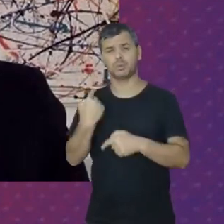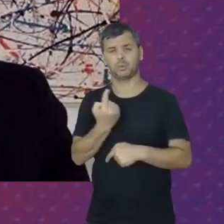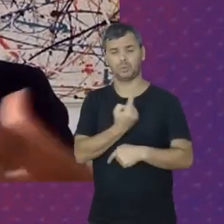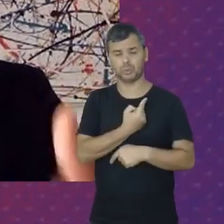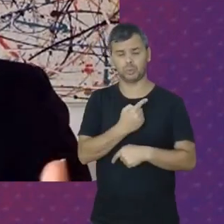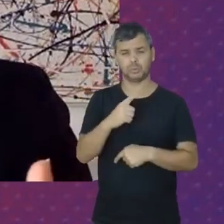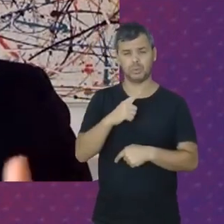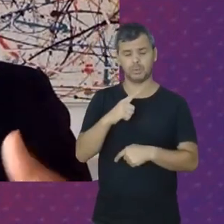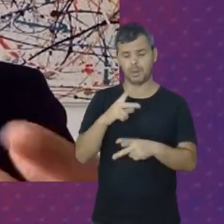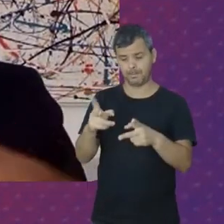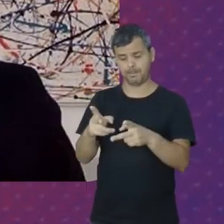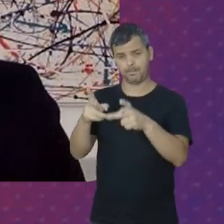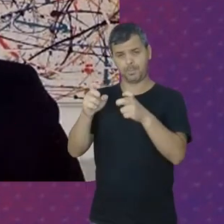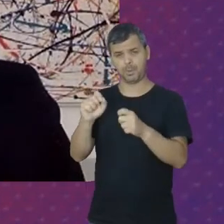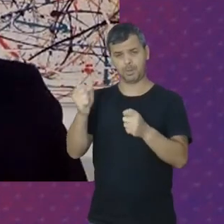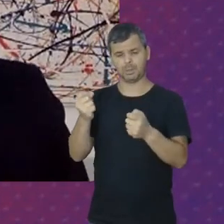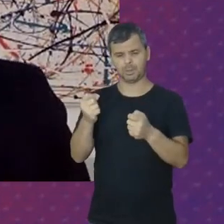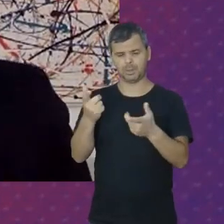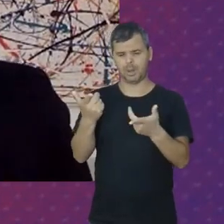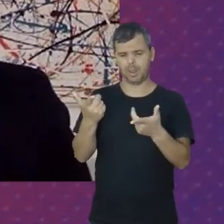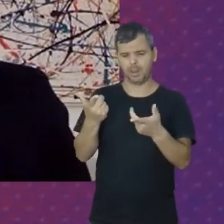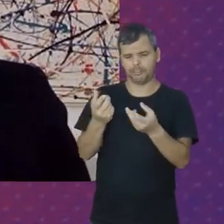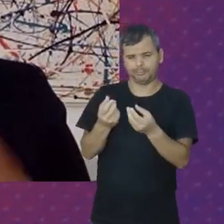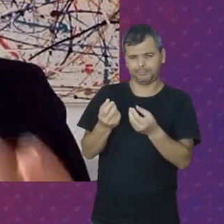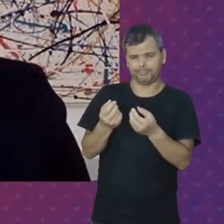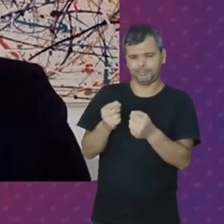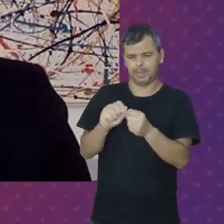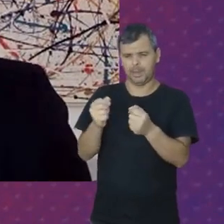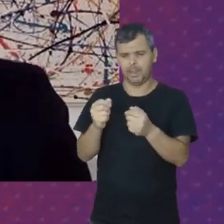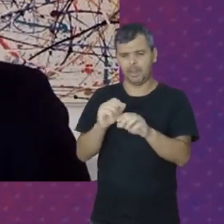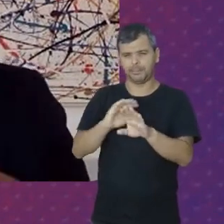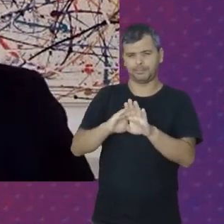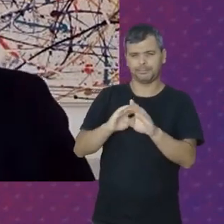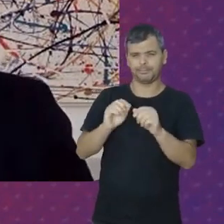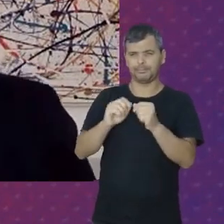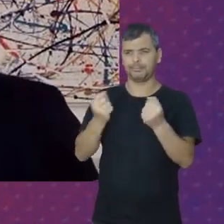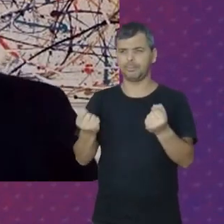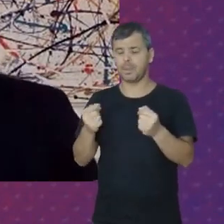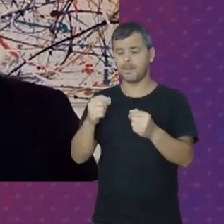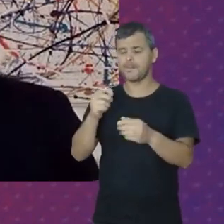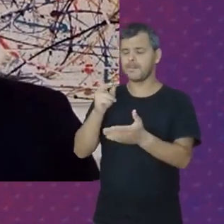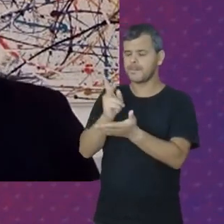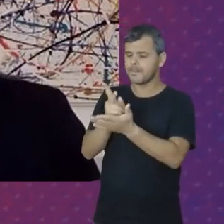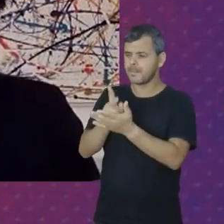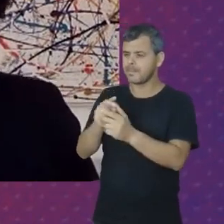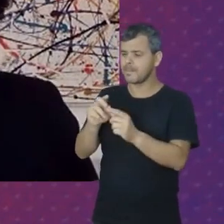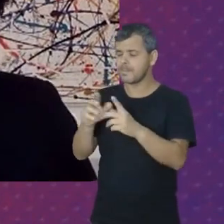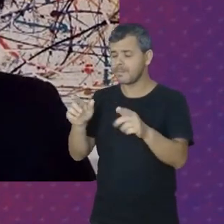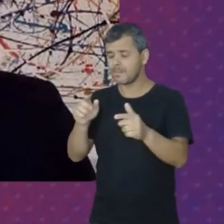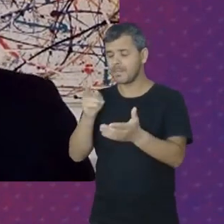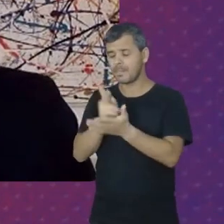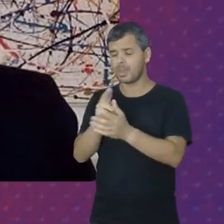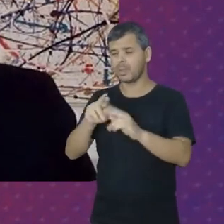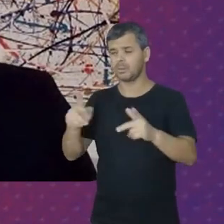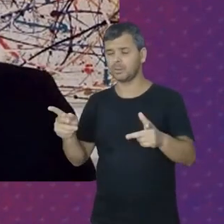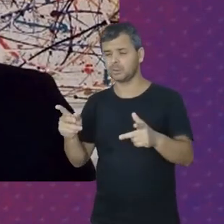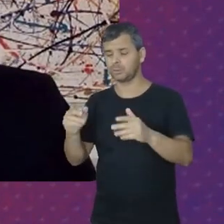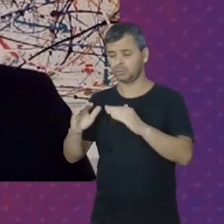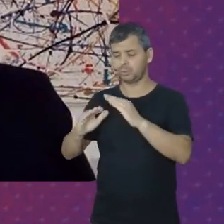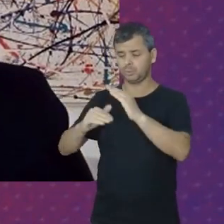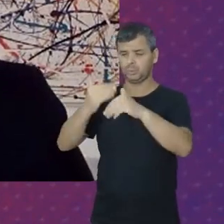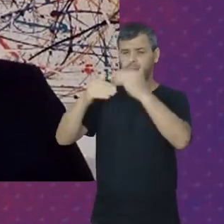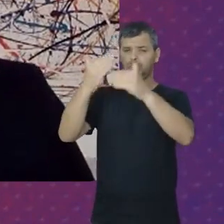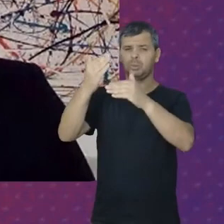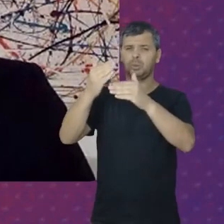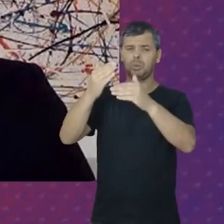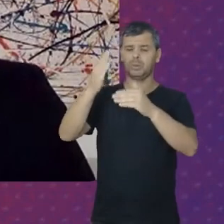gente perceba as armadilhas que estão presentes, mesmo nos momentos de avanço